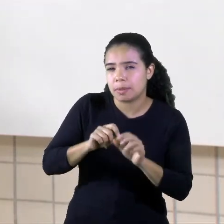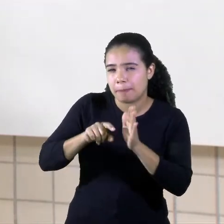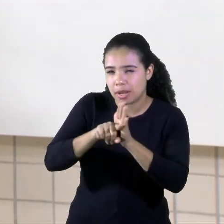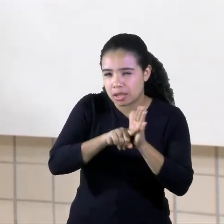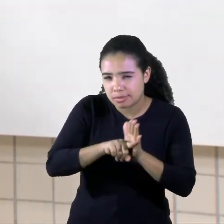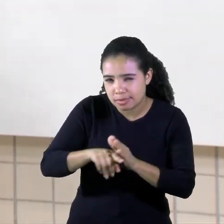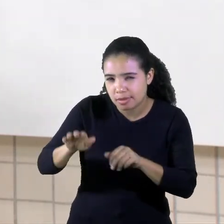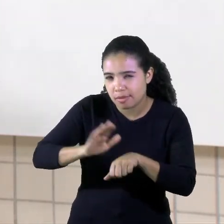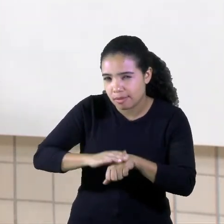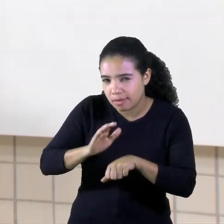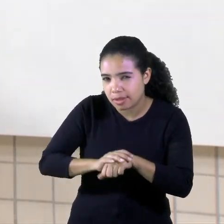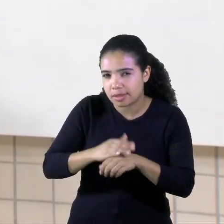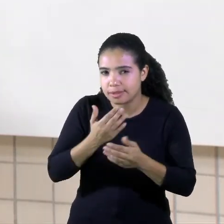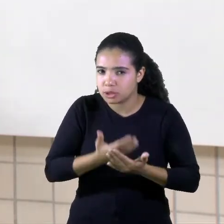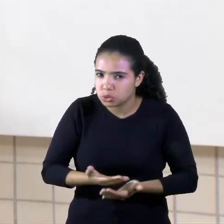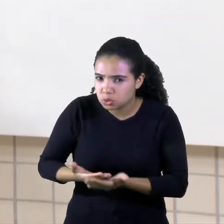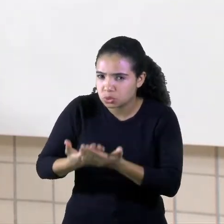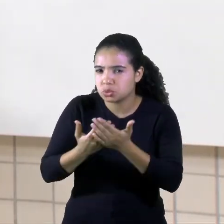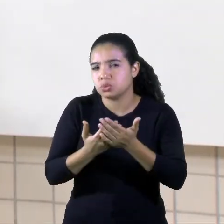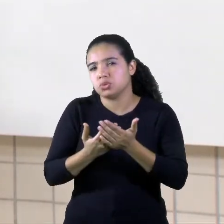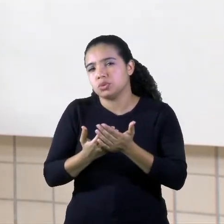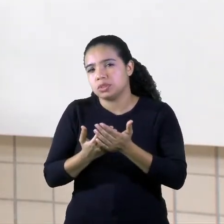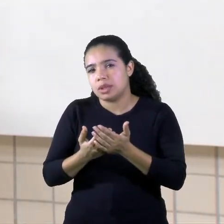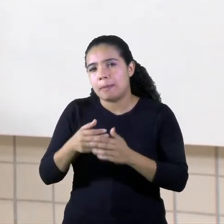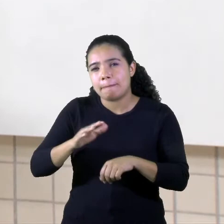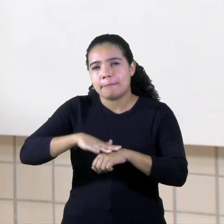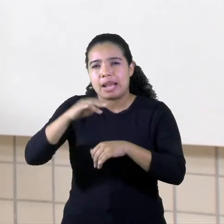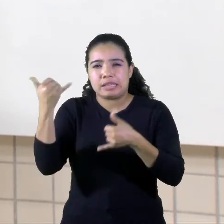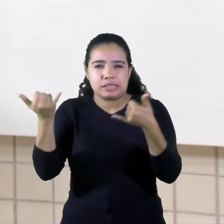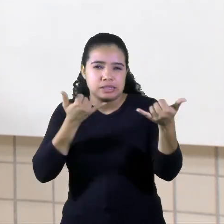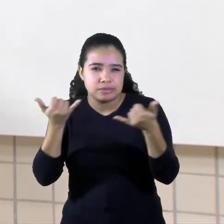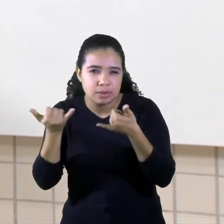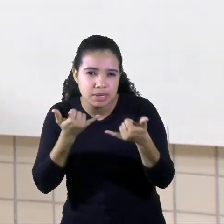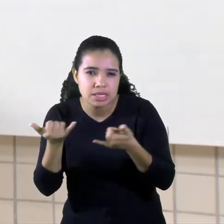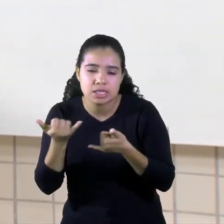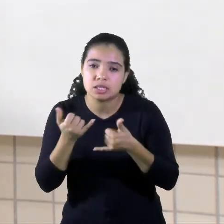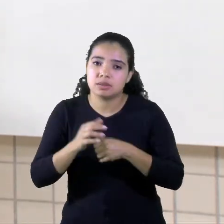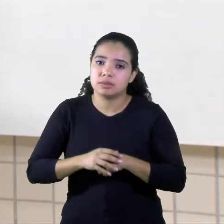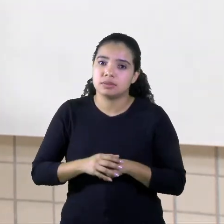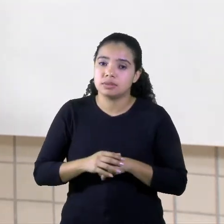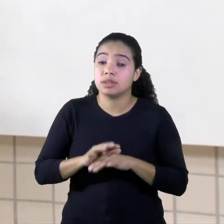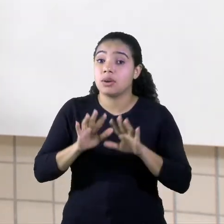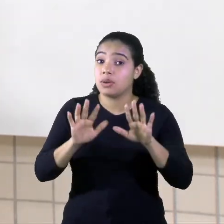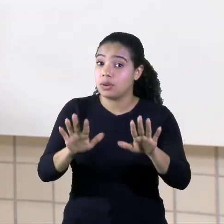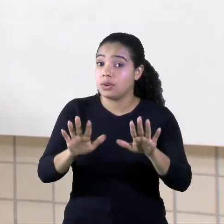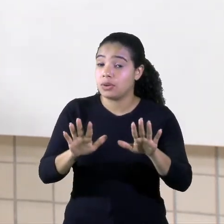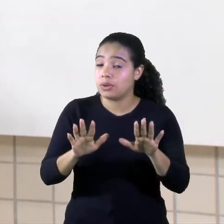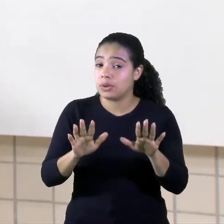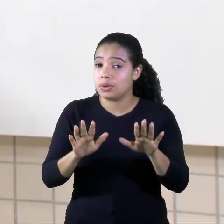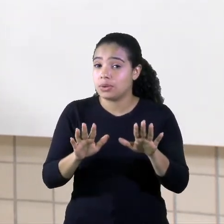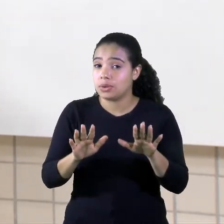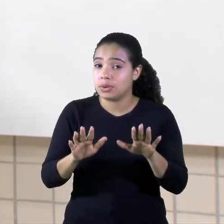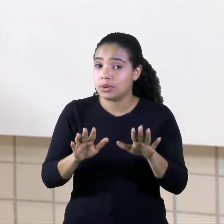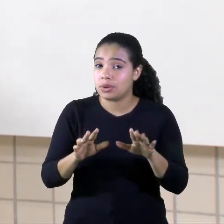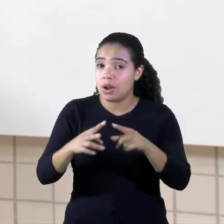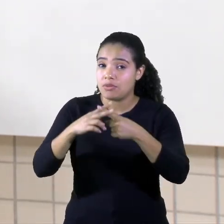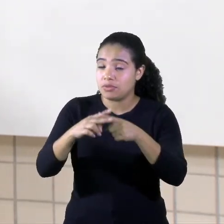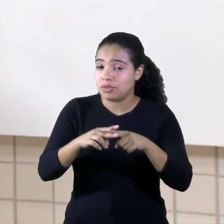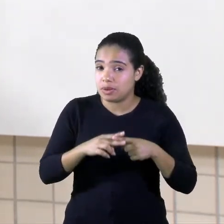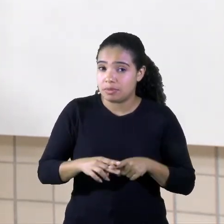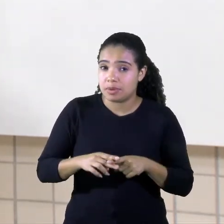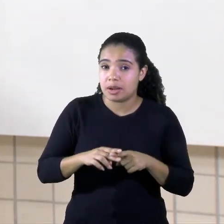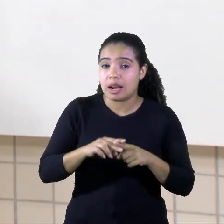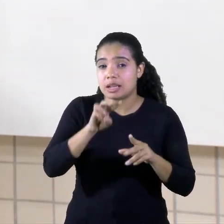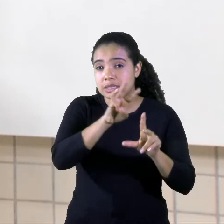pesquisem, estudem, busquem mais informações. Lá na nossa ferramenta